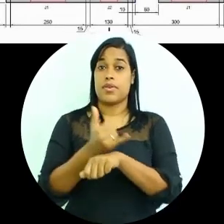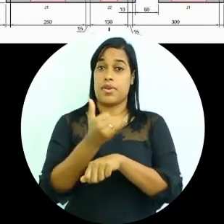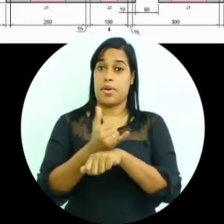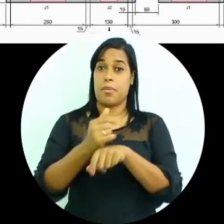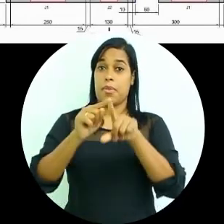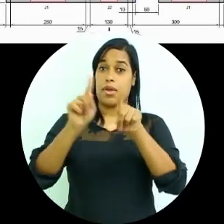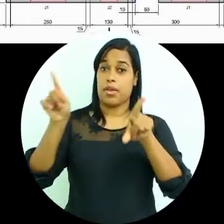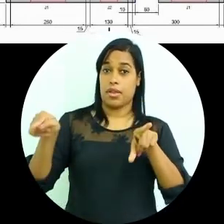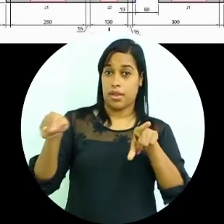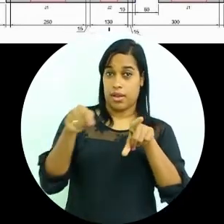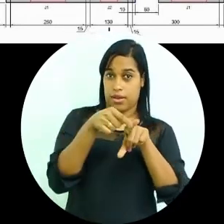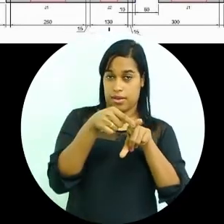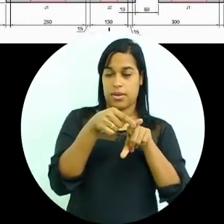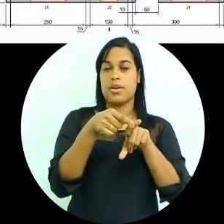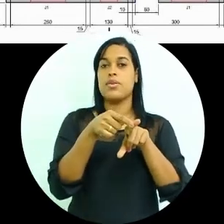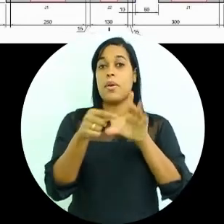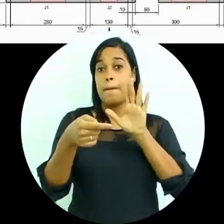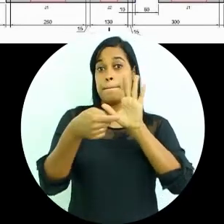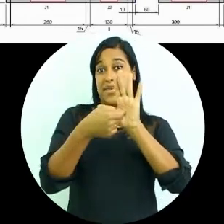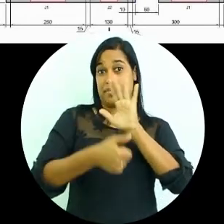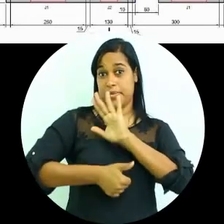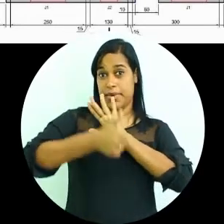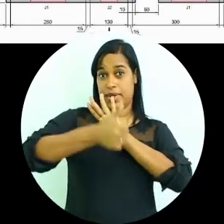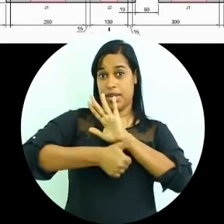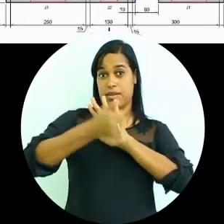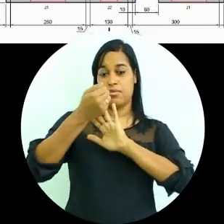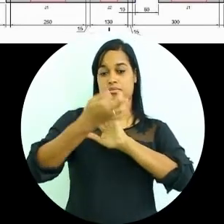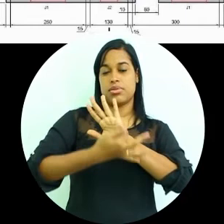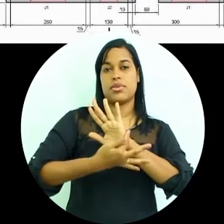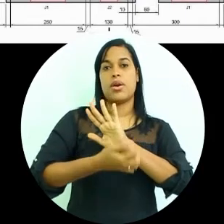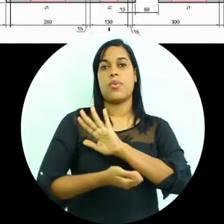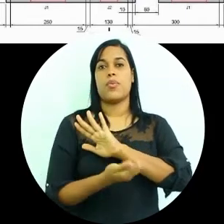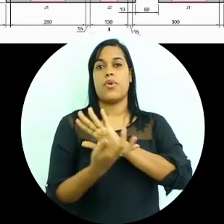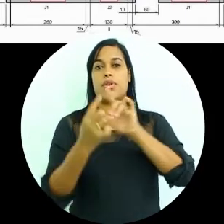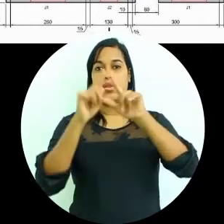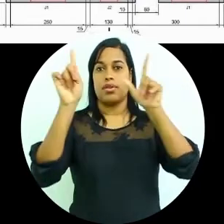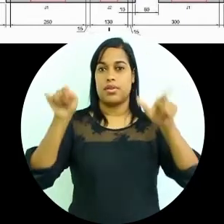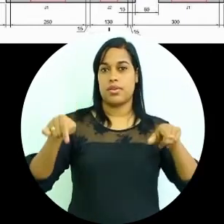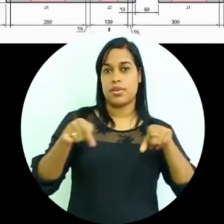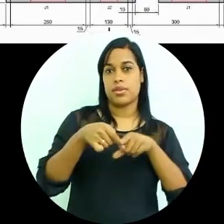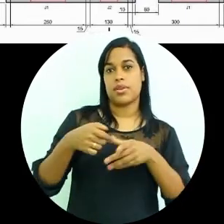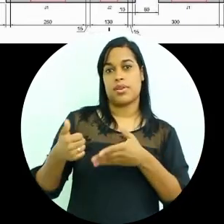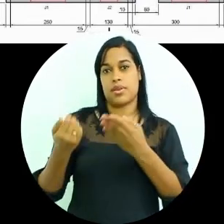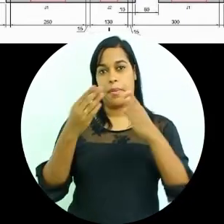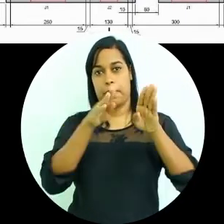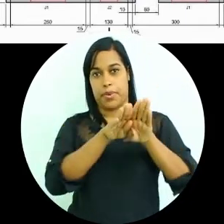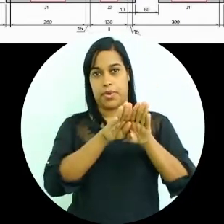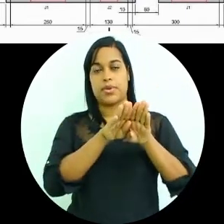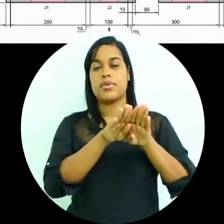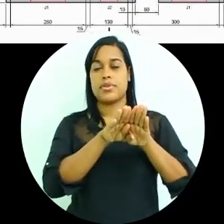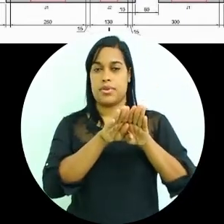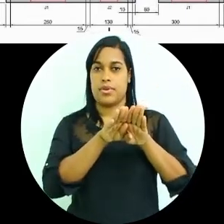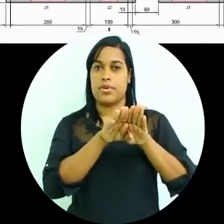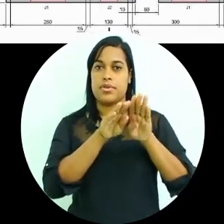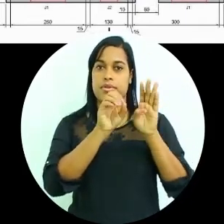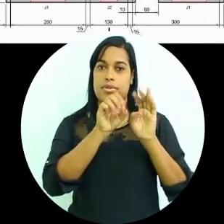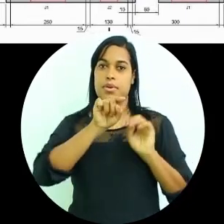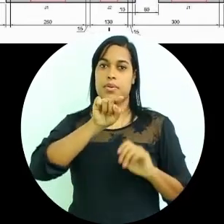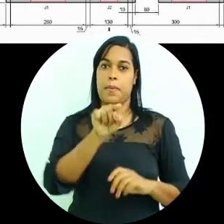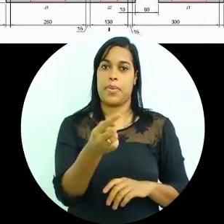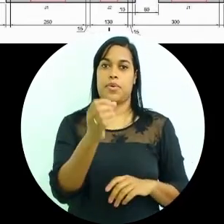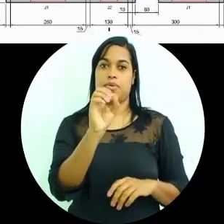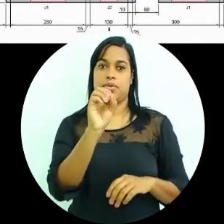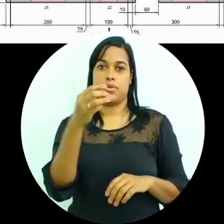a ferramenta retângulo, clicar no primeiro ponto, definir a espessura da porta,